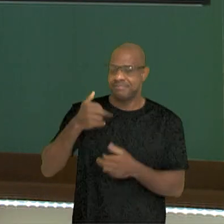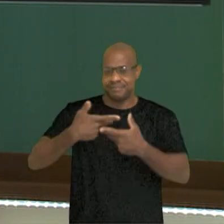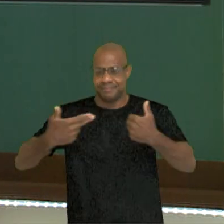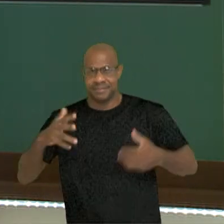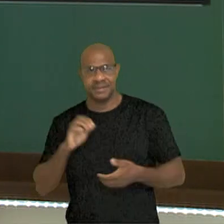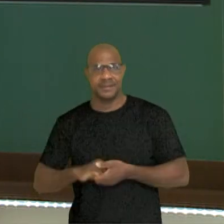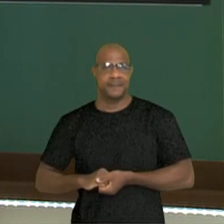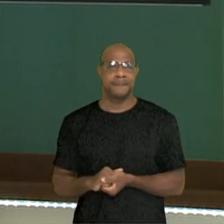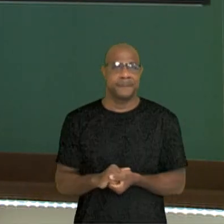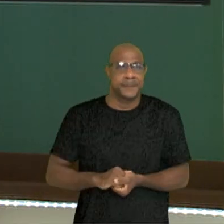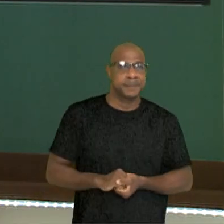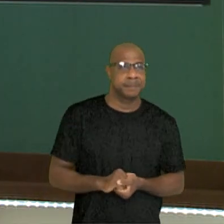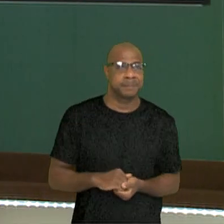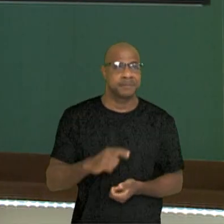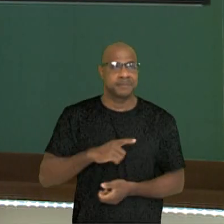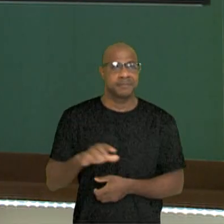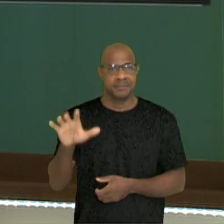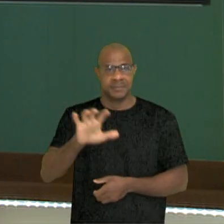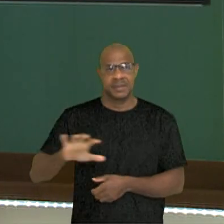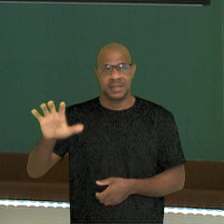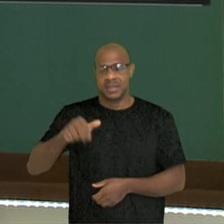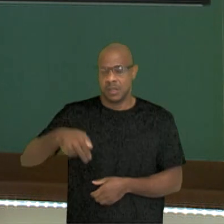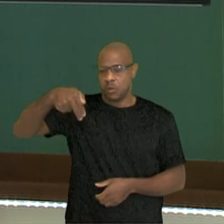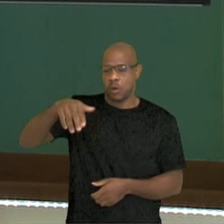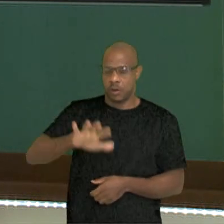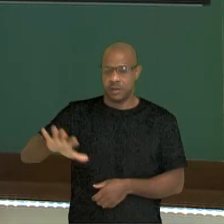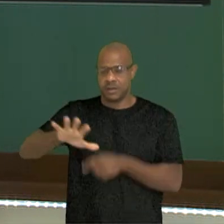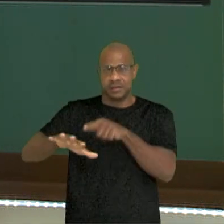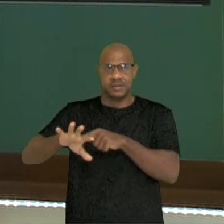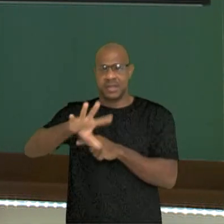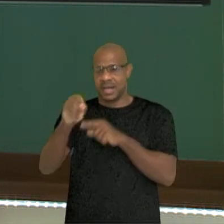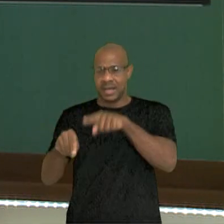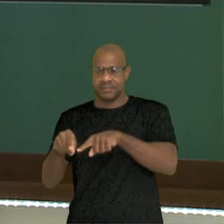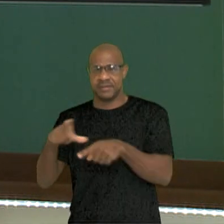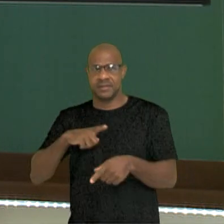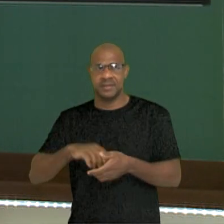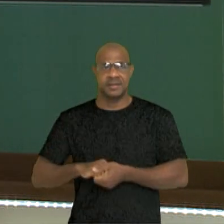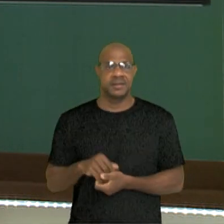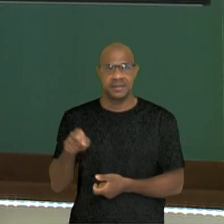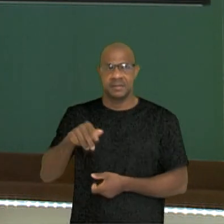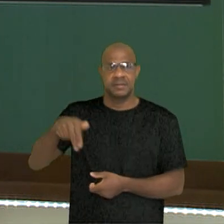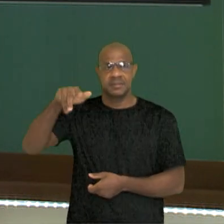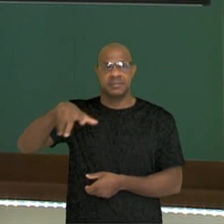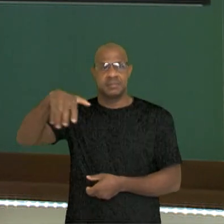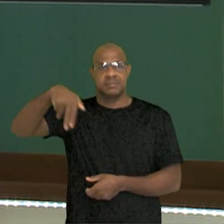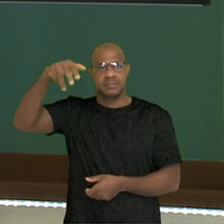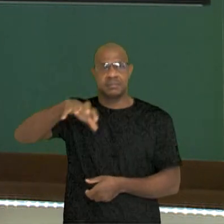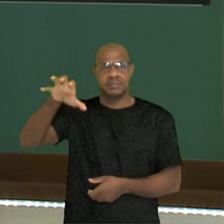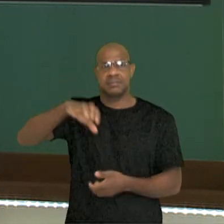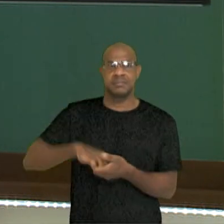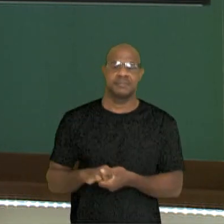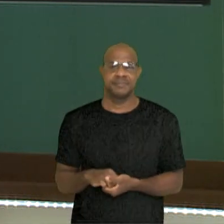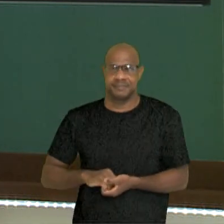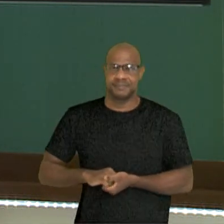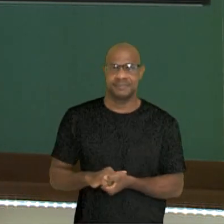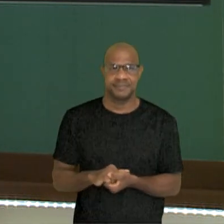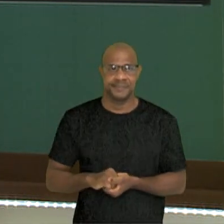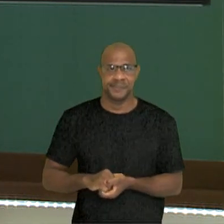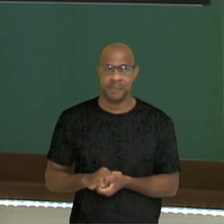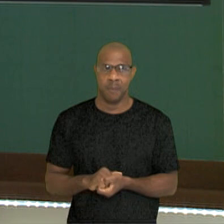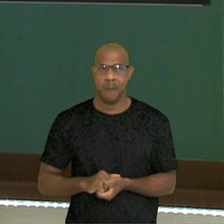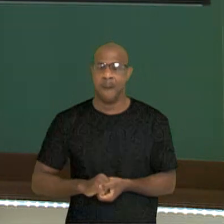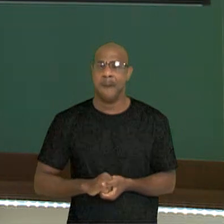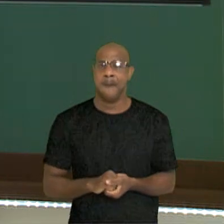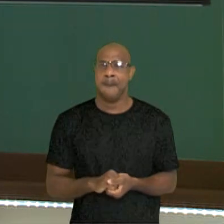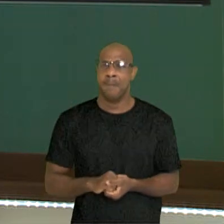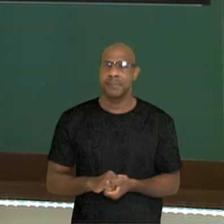bom? E aqui essa região do norte da África, aqui onde vai se localizar o Império de Cartago.